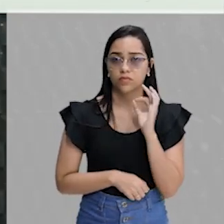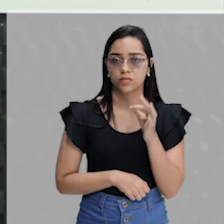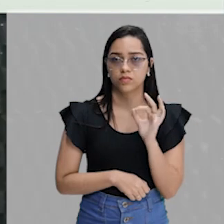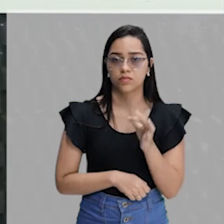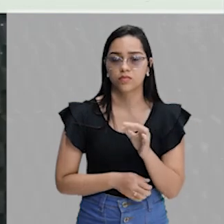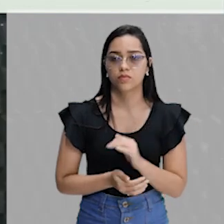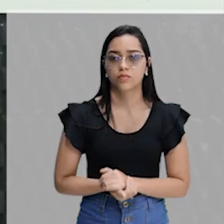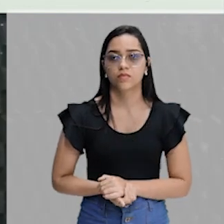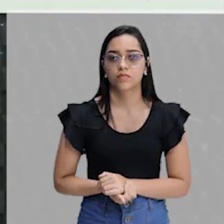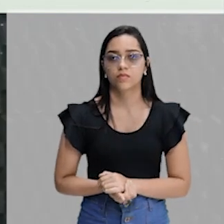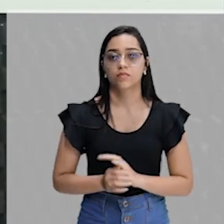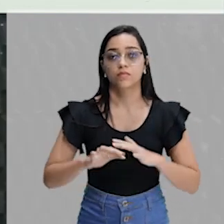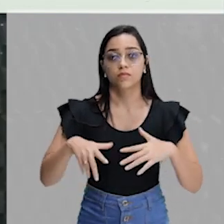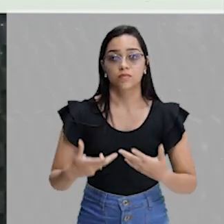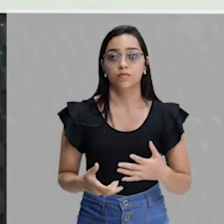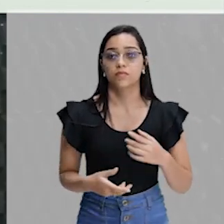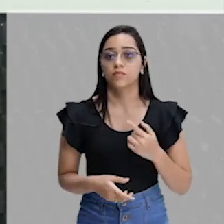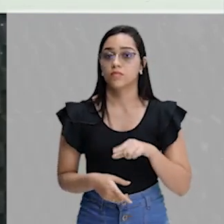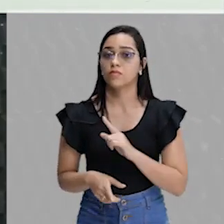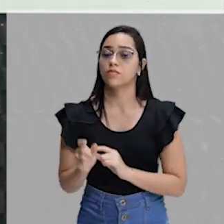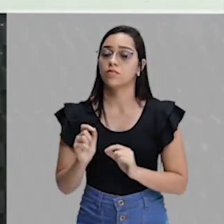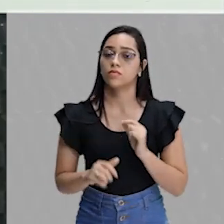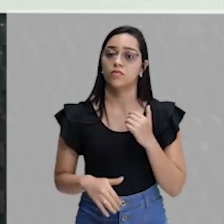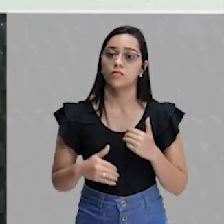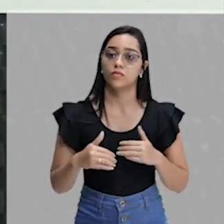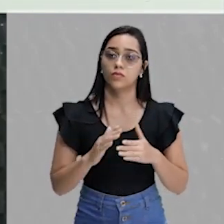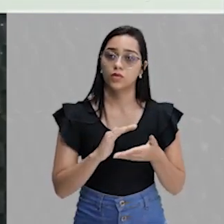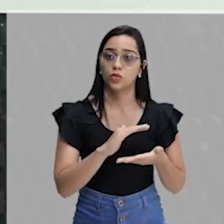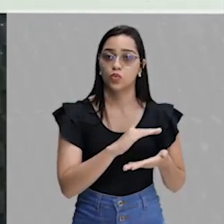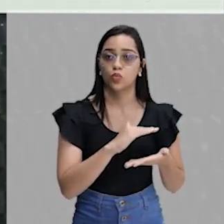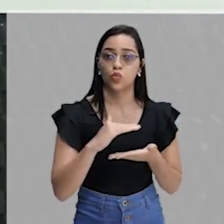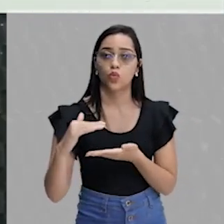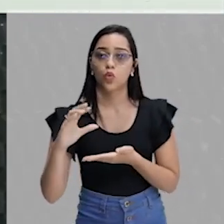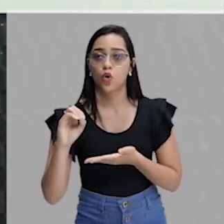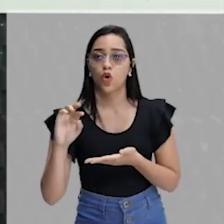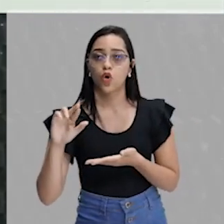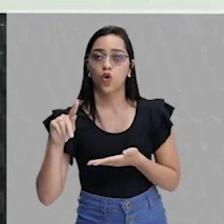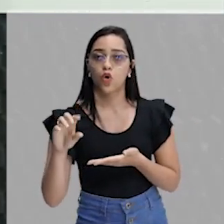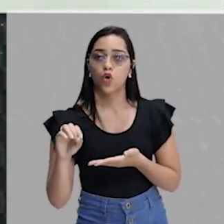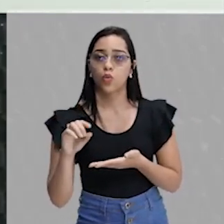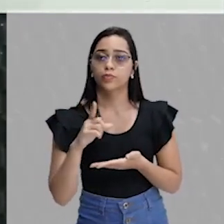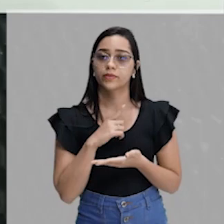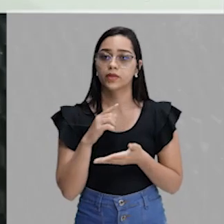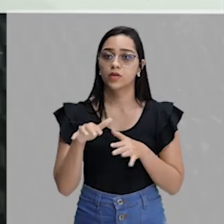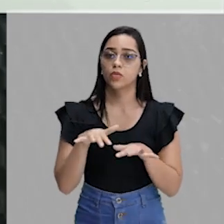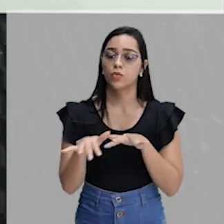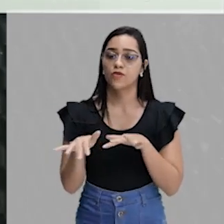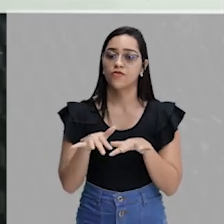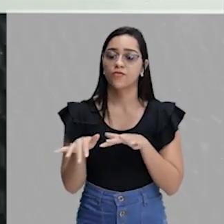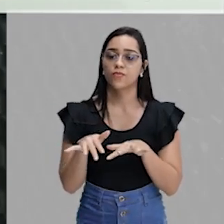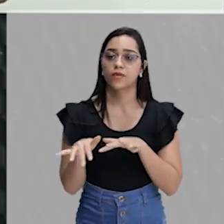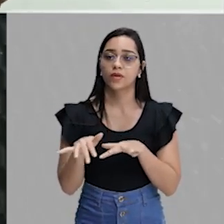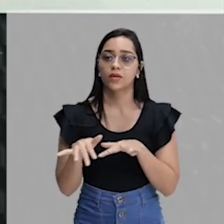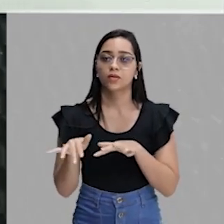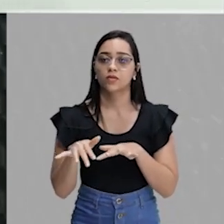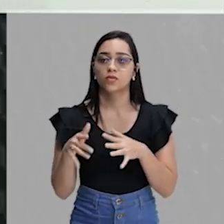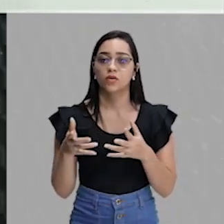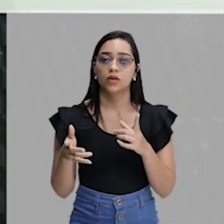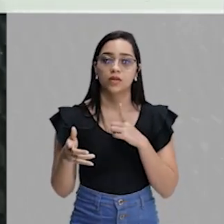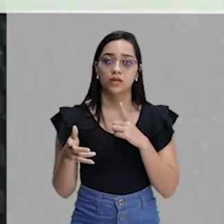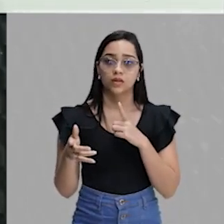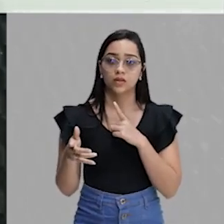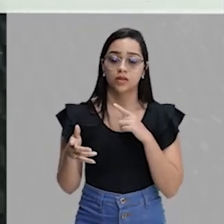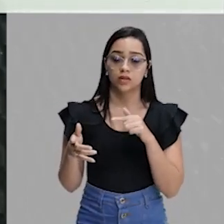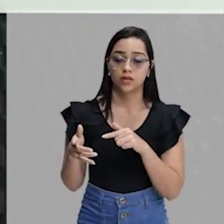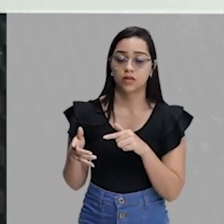certo? Então, toda vez que um corpo, né, ele está exercendo um movimento, e dali